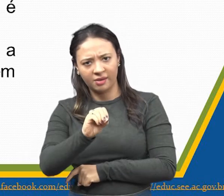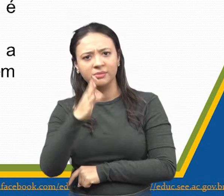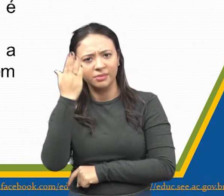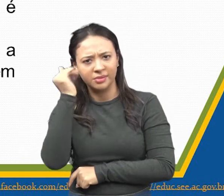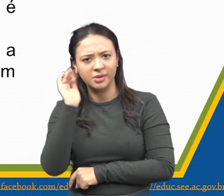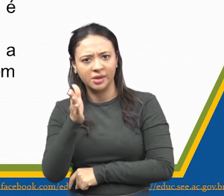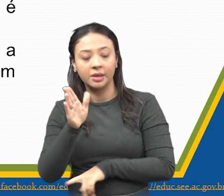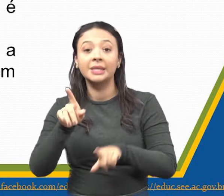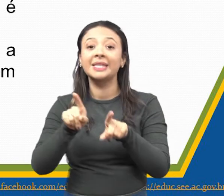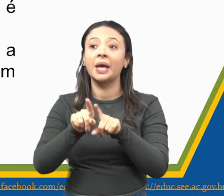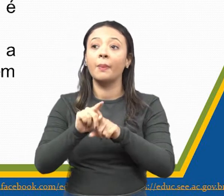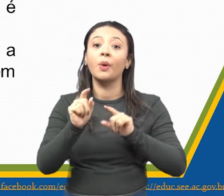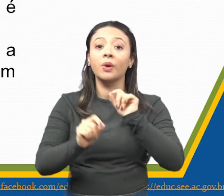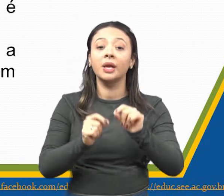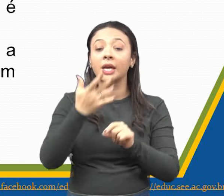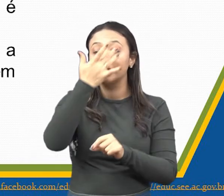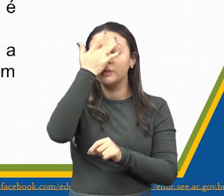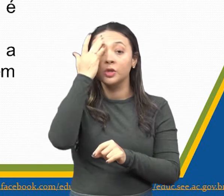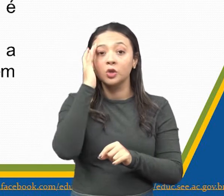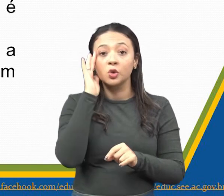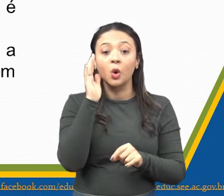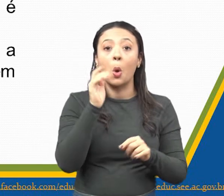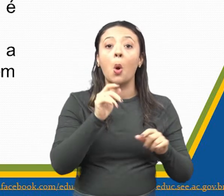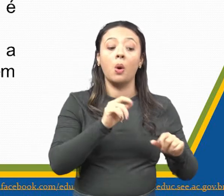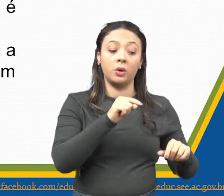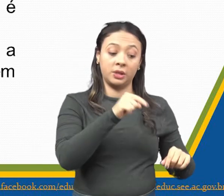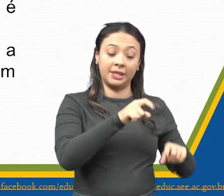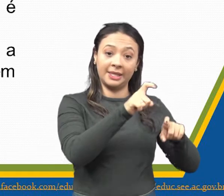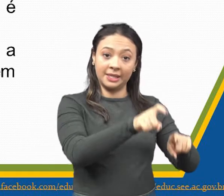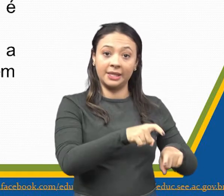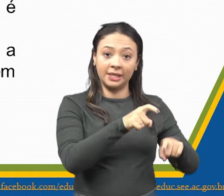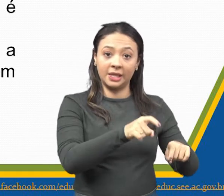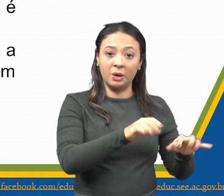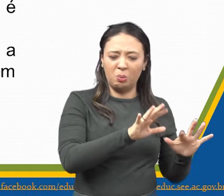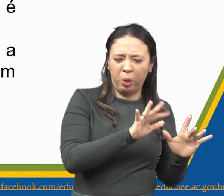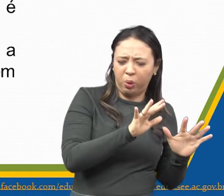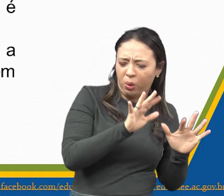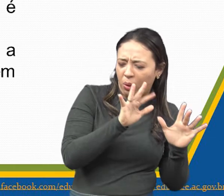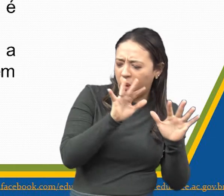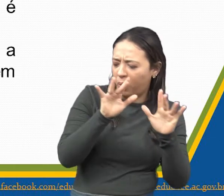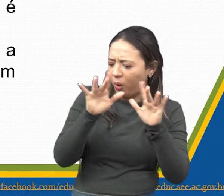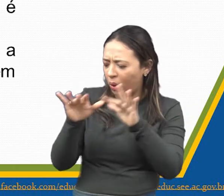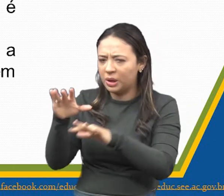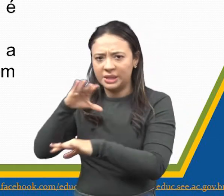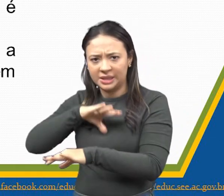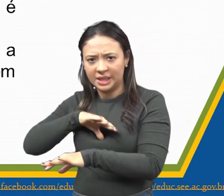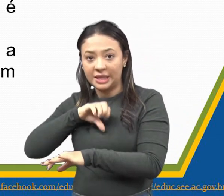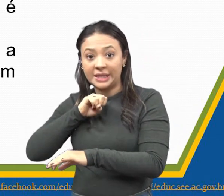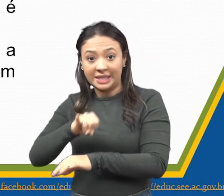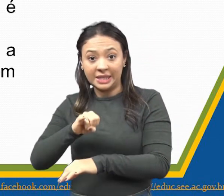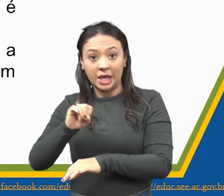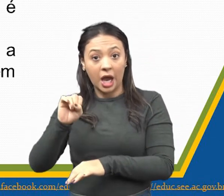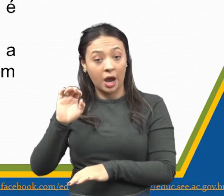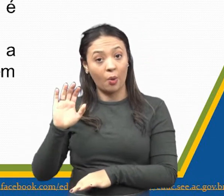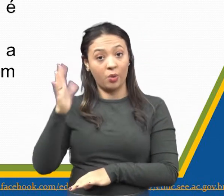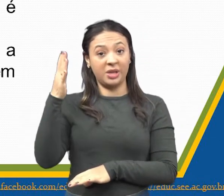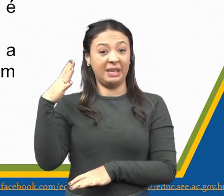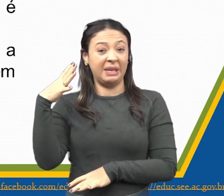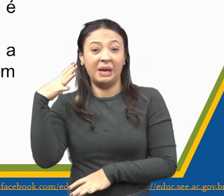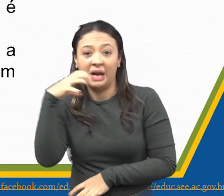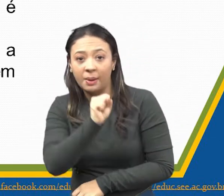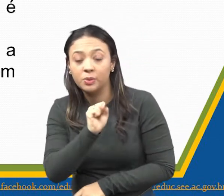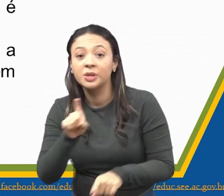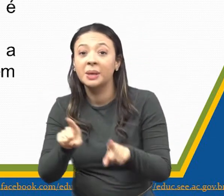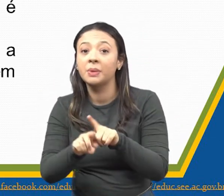E que a migração populacional do campo para a cidade, quando ocorre de forma intensa e acelerada,